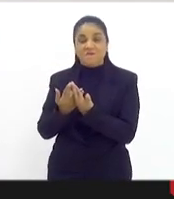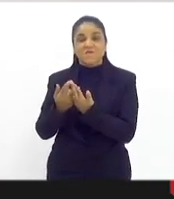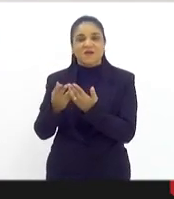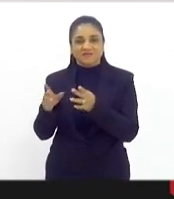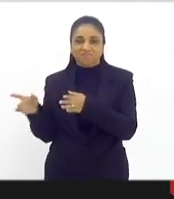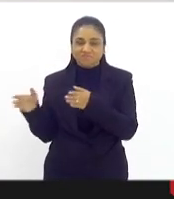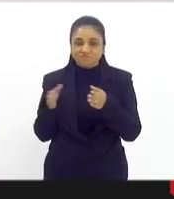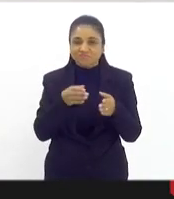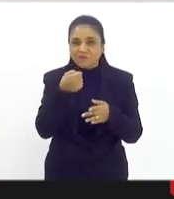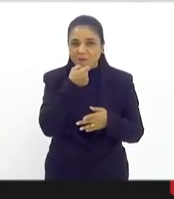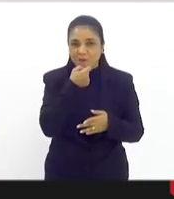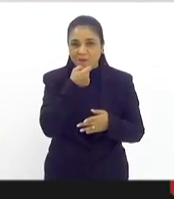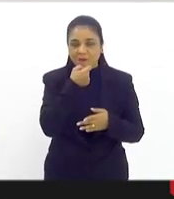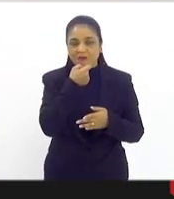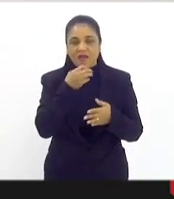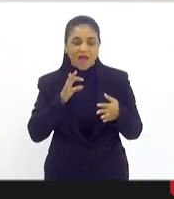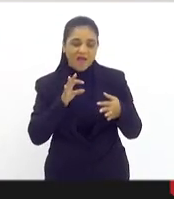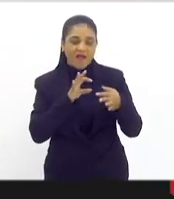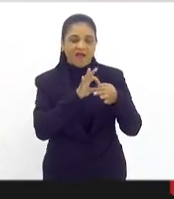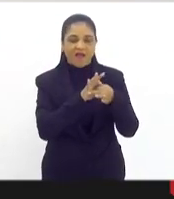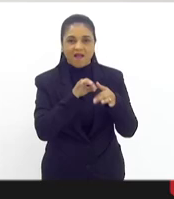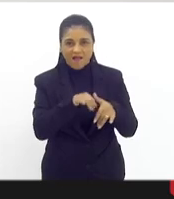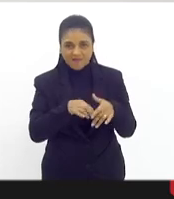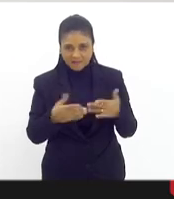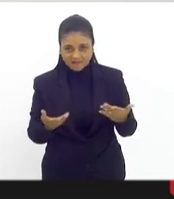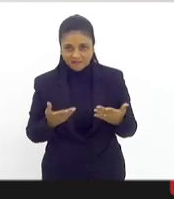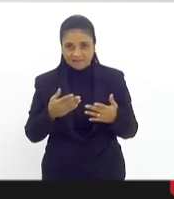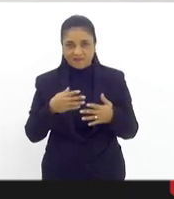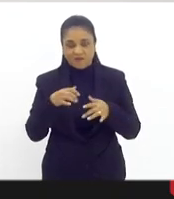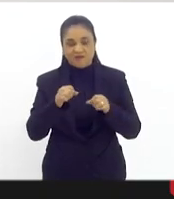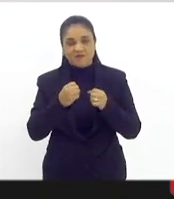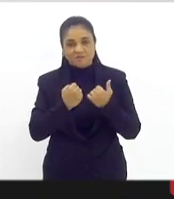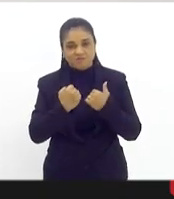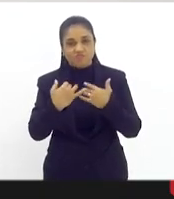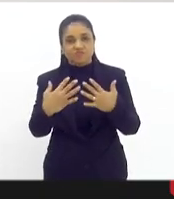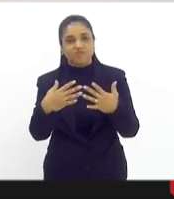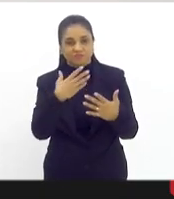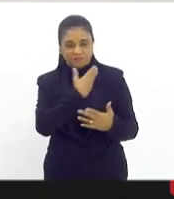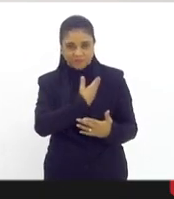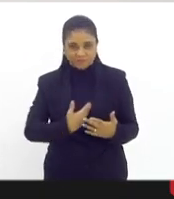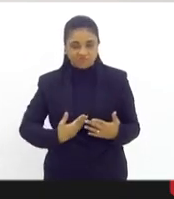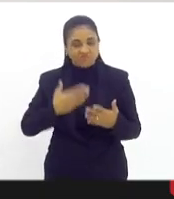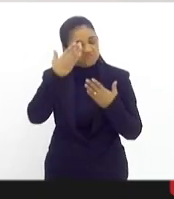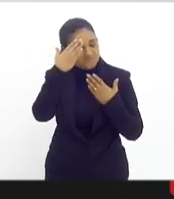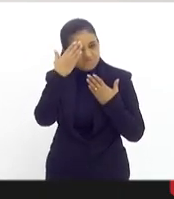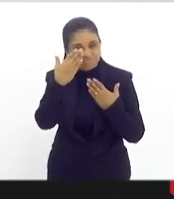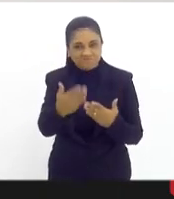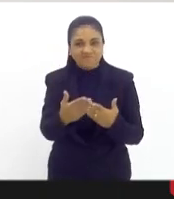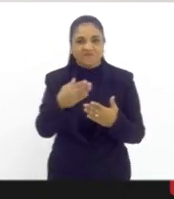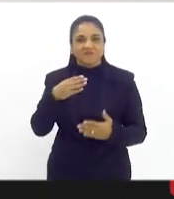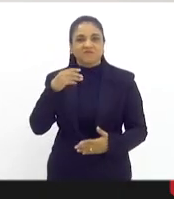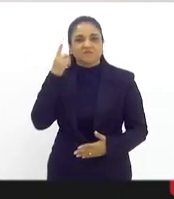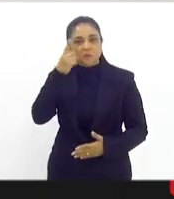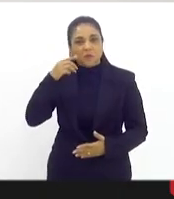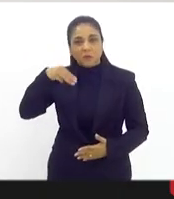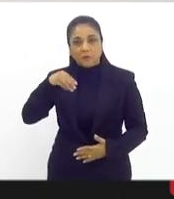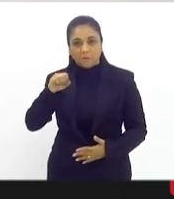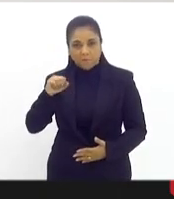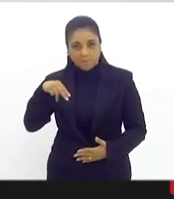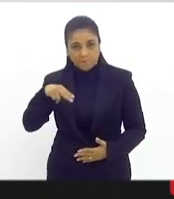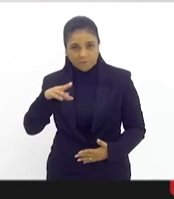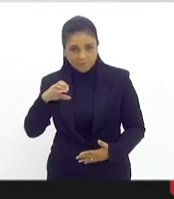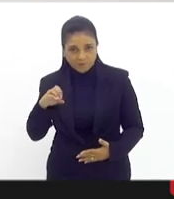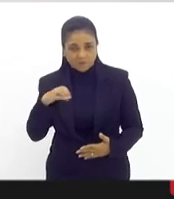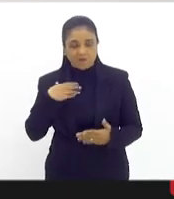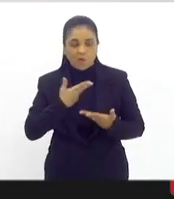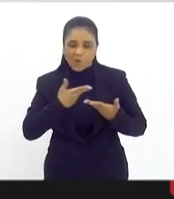elencada para participar na audiência. Agradeço muitíssimo Mink, o convite e